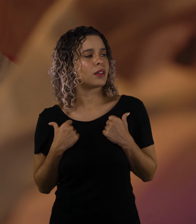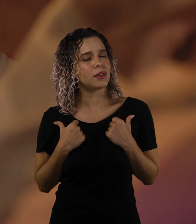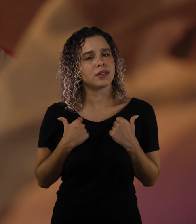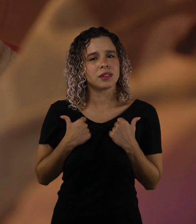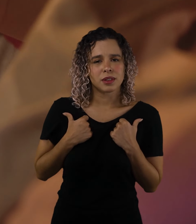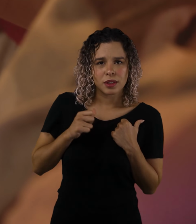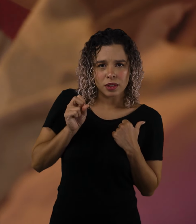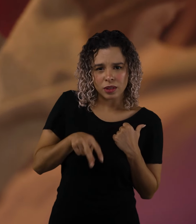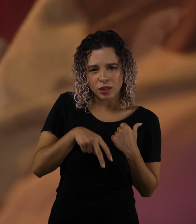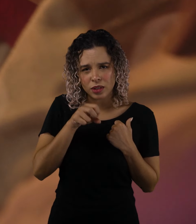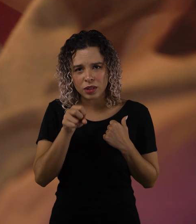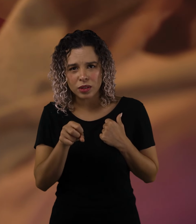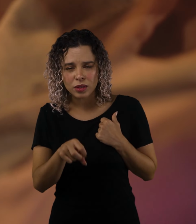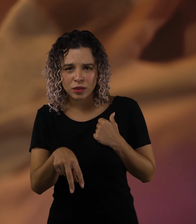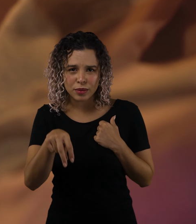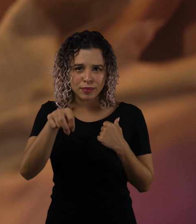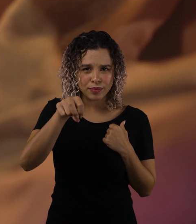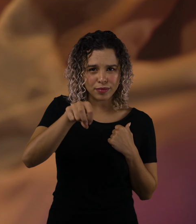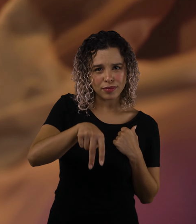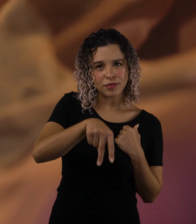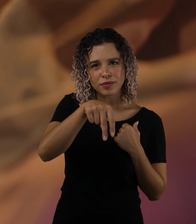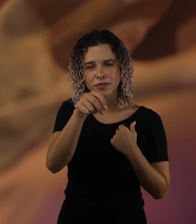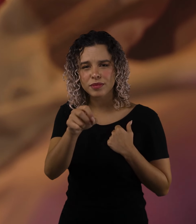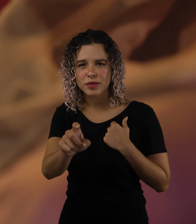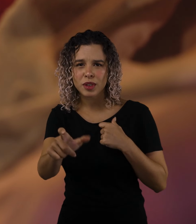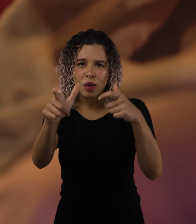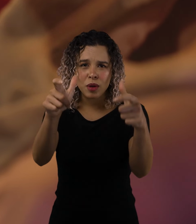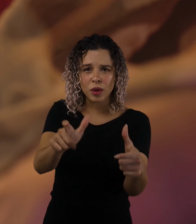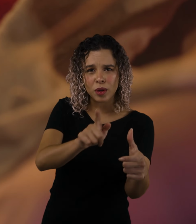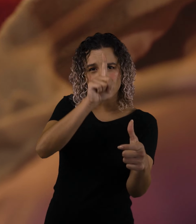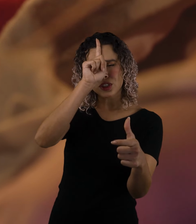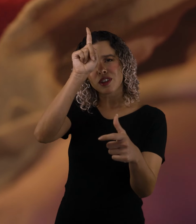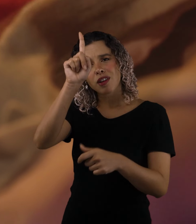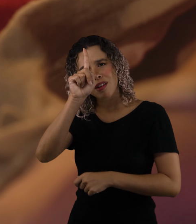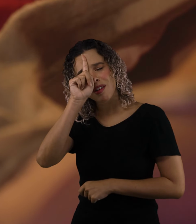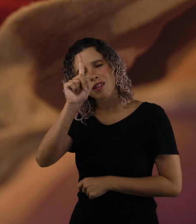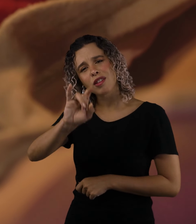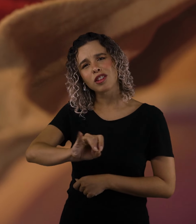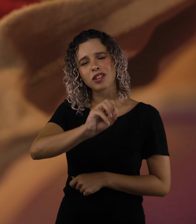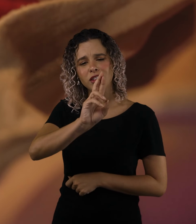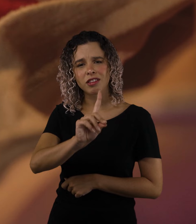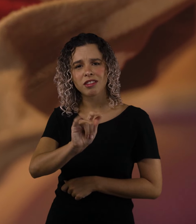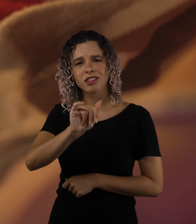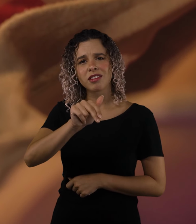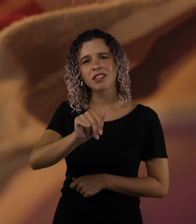going over Jordan. Dezenas de fitas cassete. Mexo nelas. I'm just